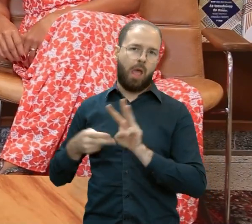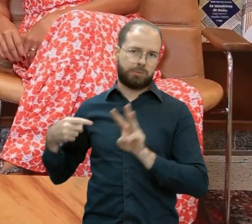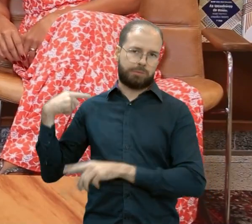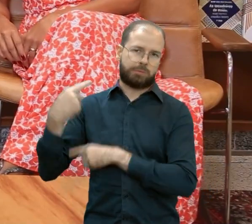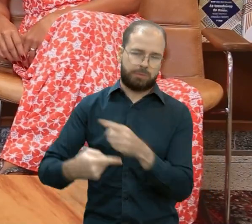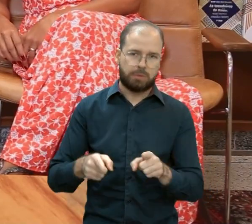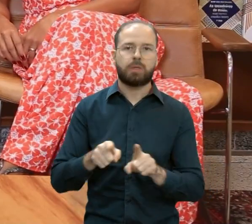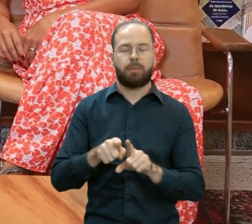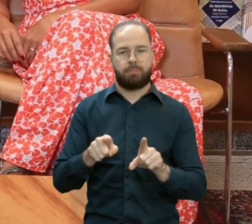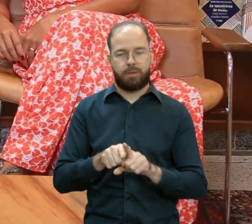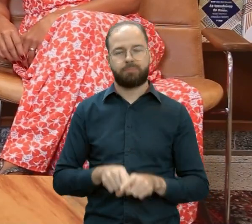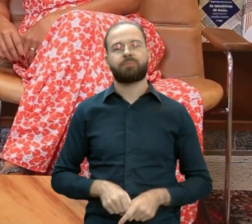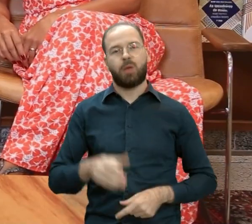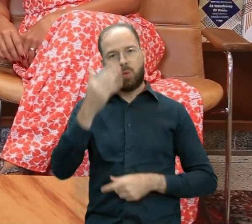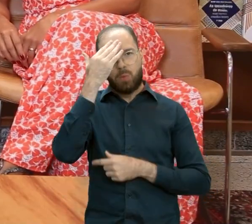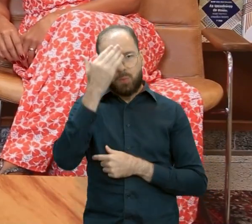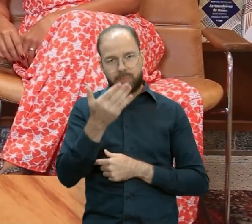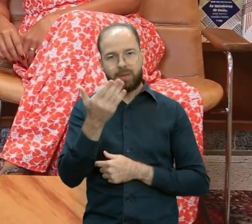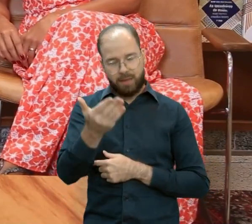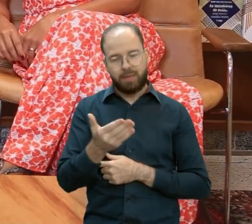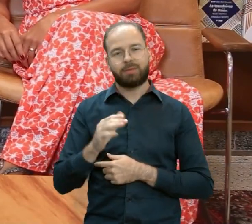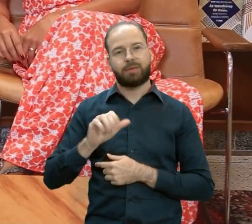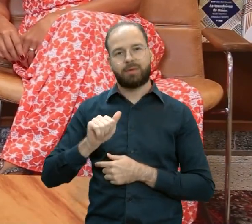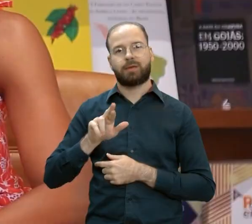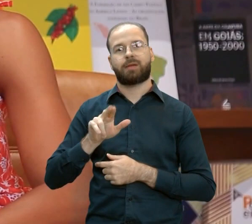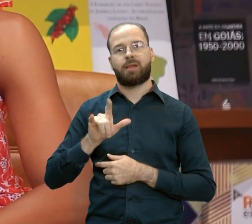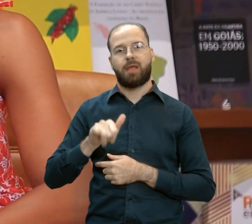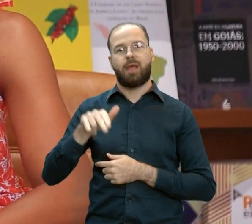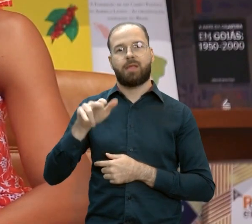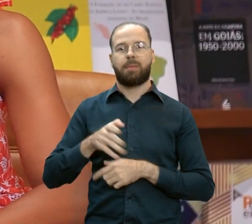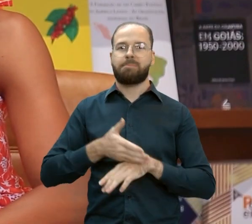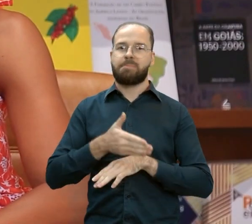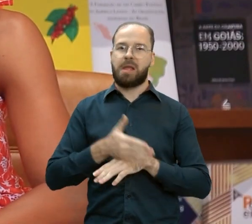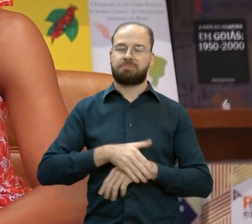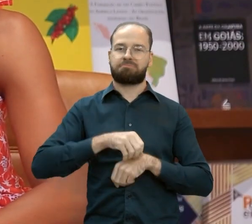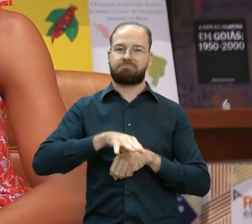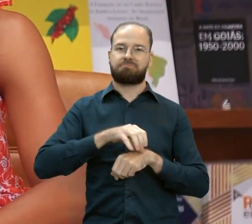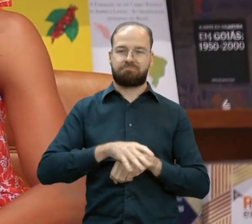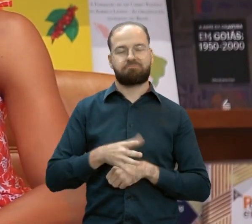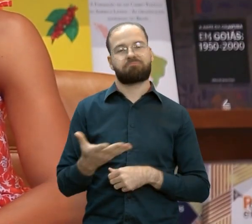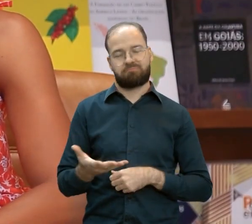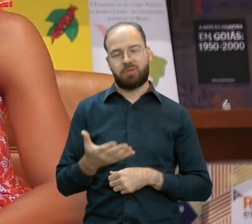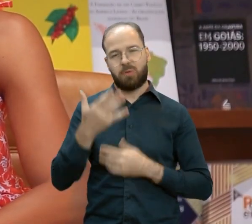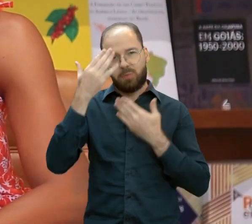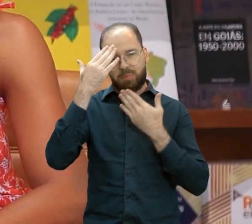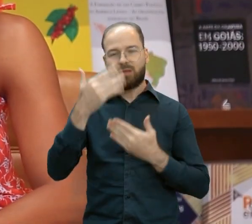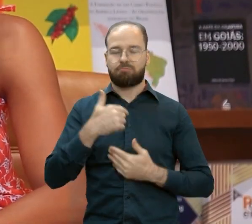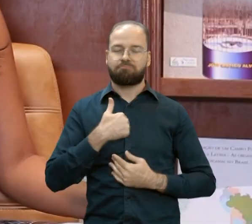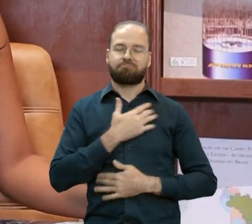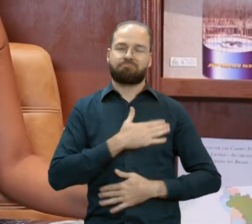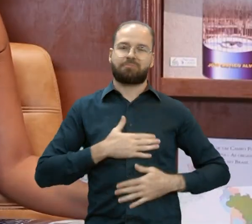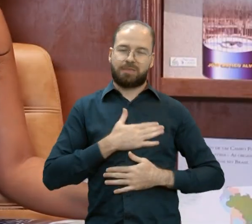por participar aqui com a gente e trazer a sua contribuição. Imagina, é um prazer e estou sempre à disposição.